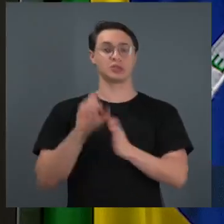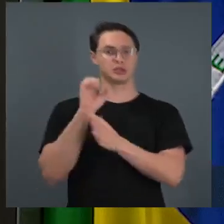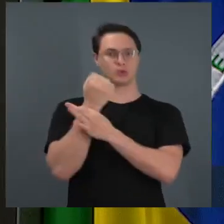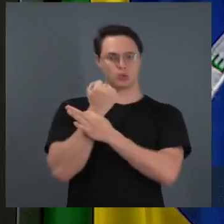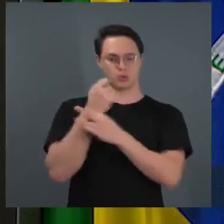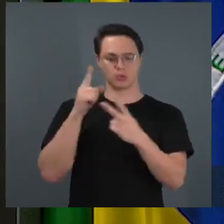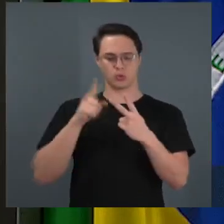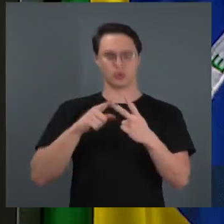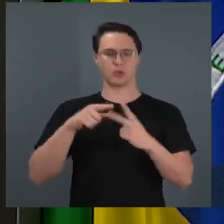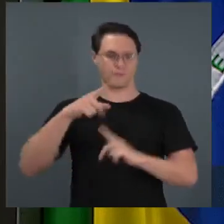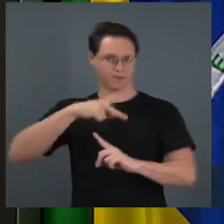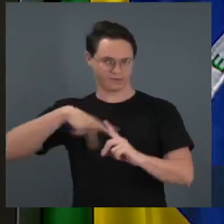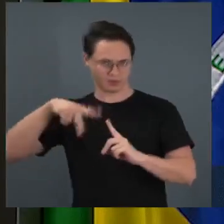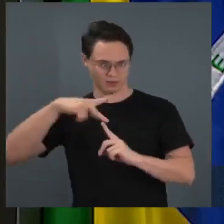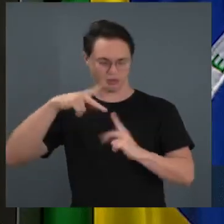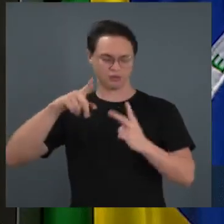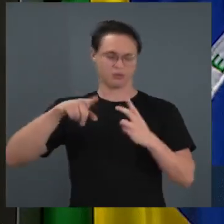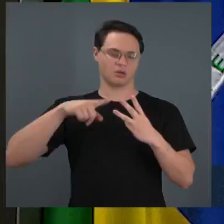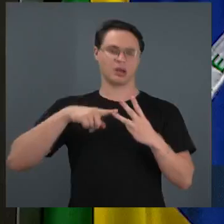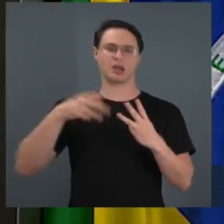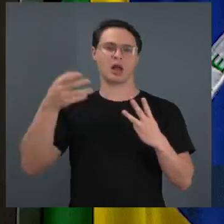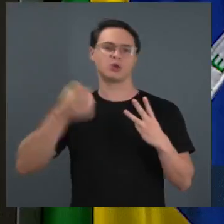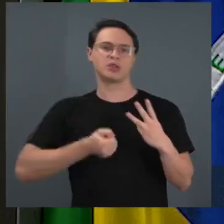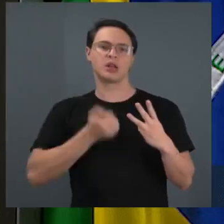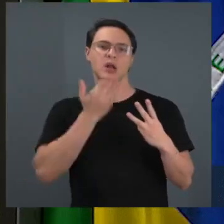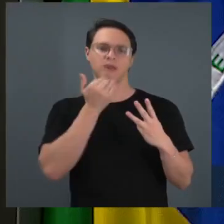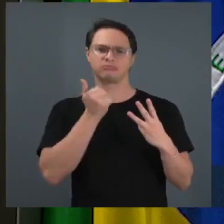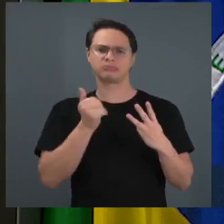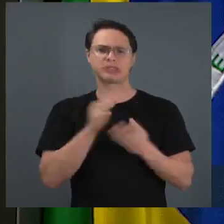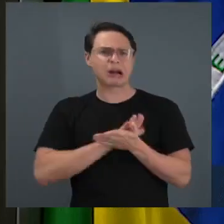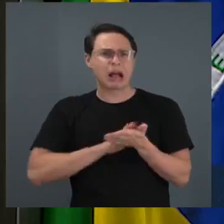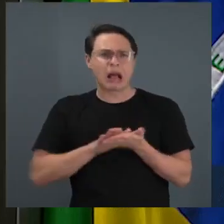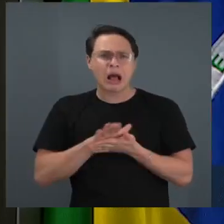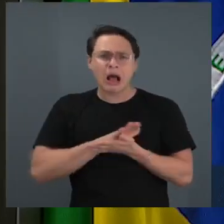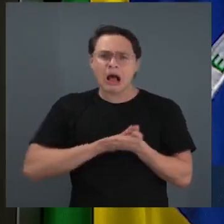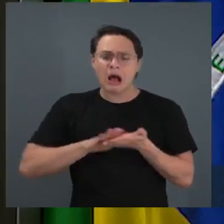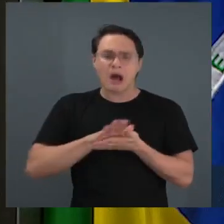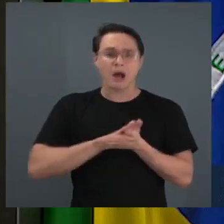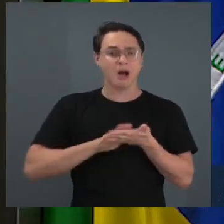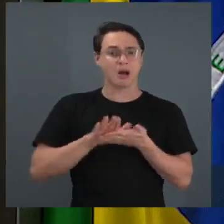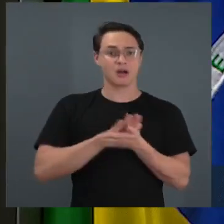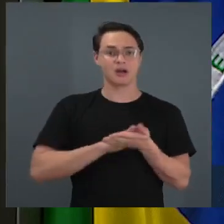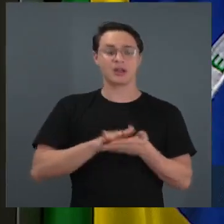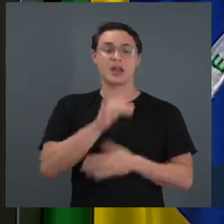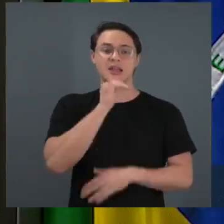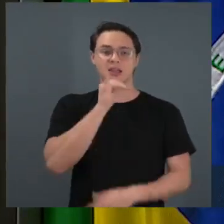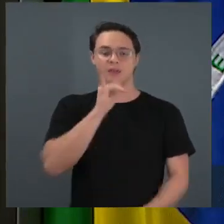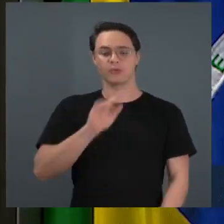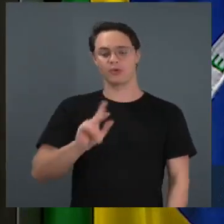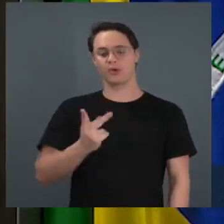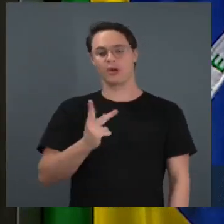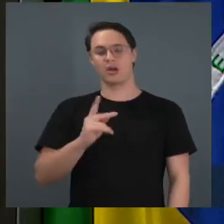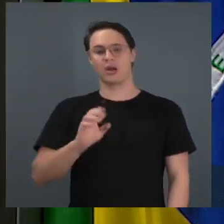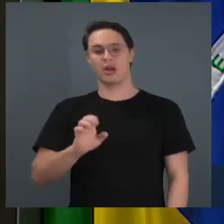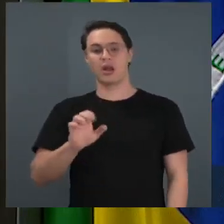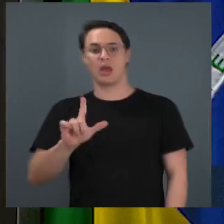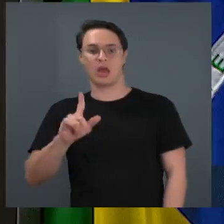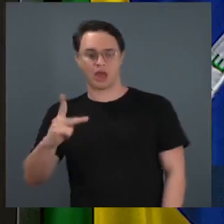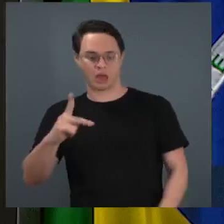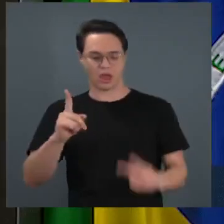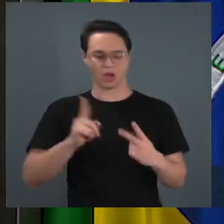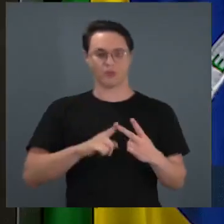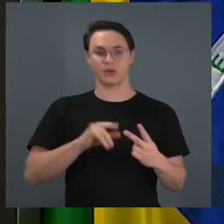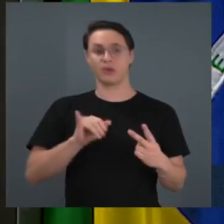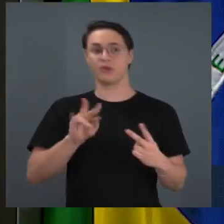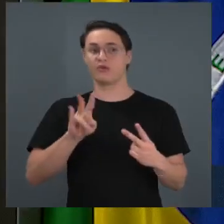previdência, auxílio alimentação e por aí vai. Plataformas como Help, Evolf e